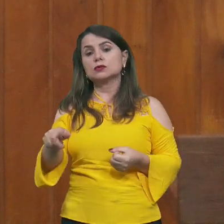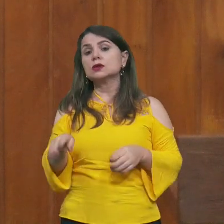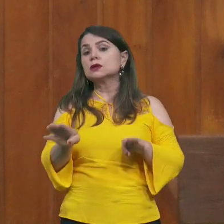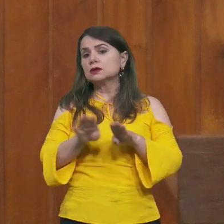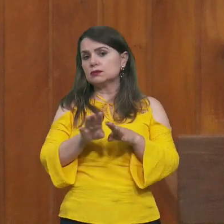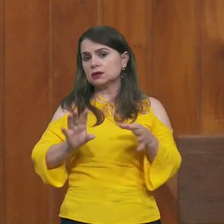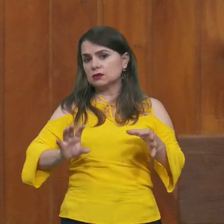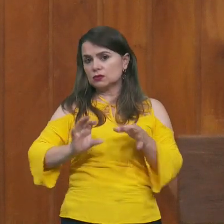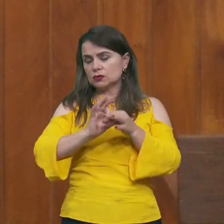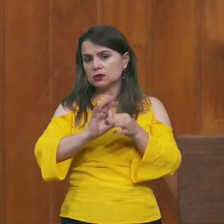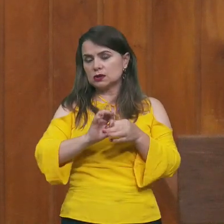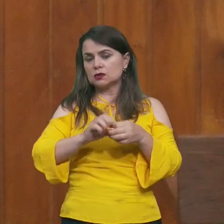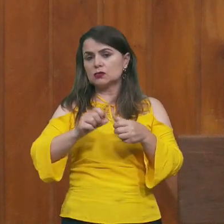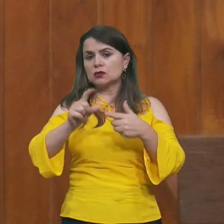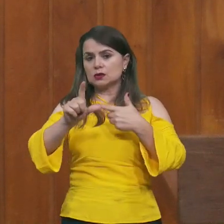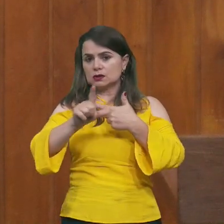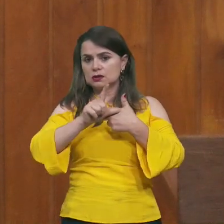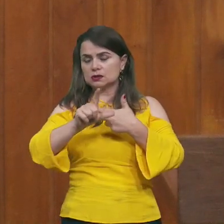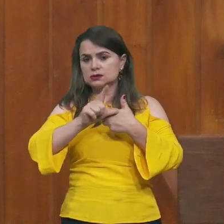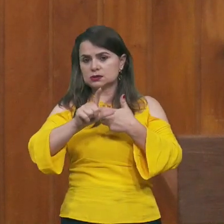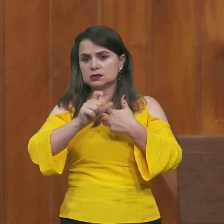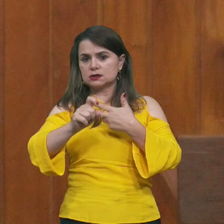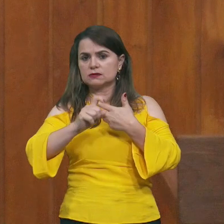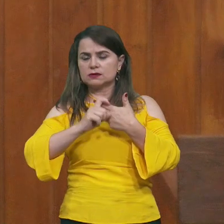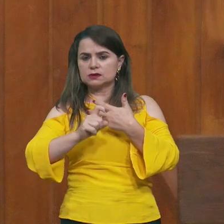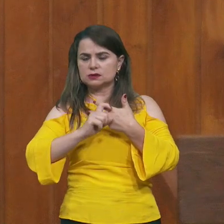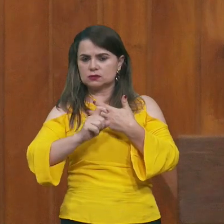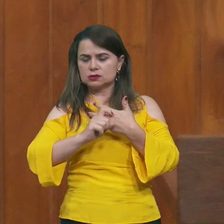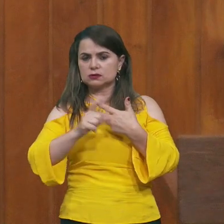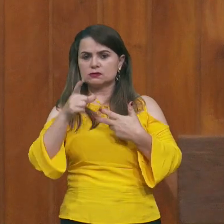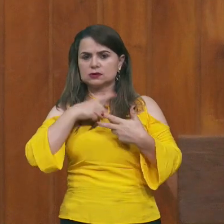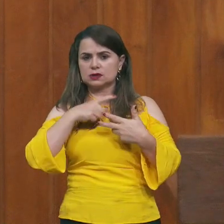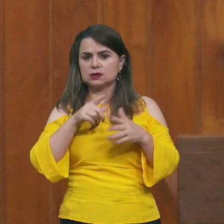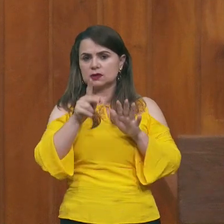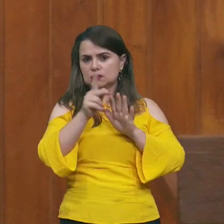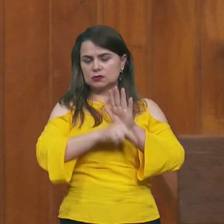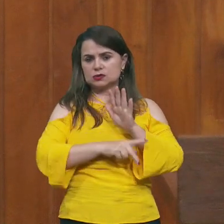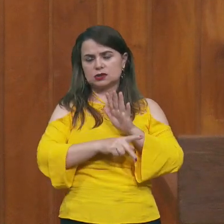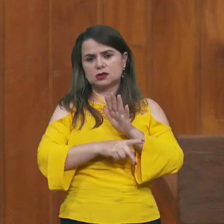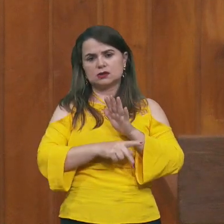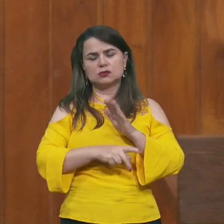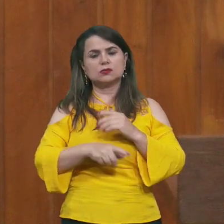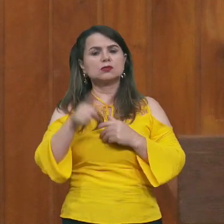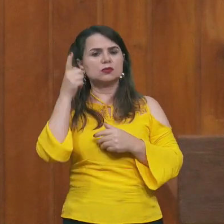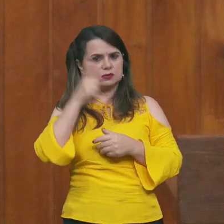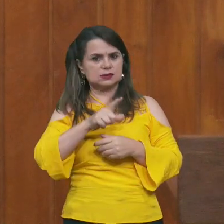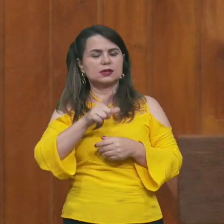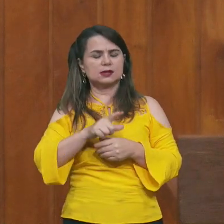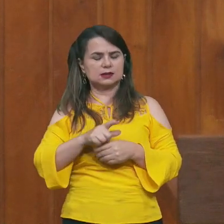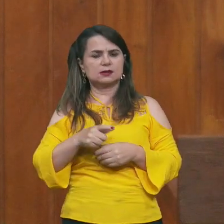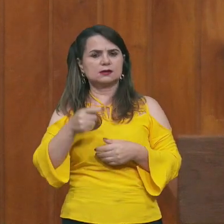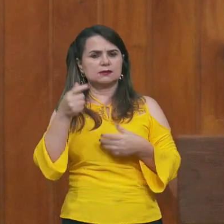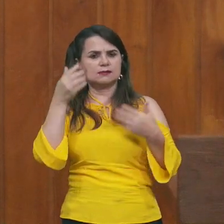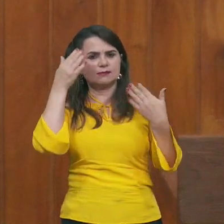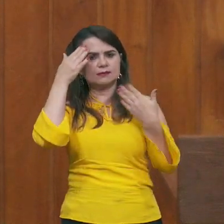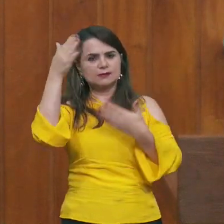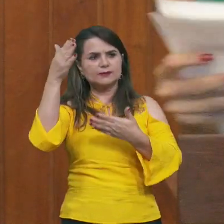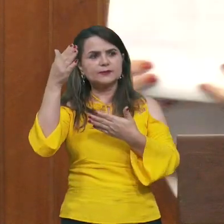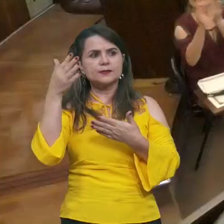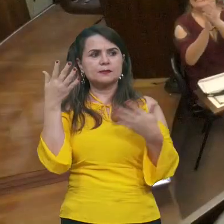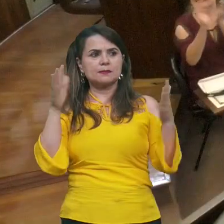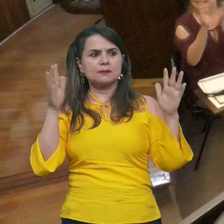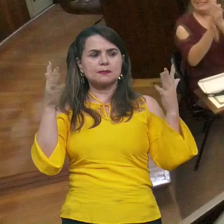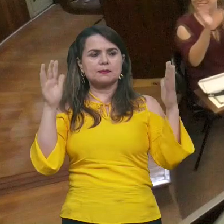executivo, que nos propicia a realização desses projetos. Sem isso, não seria possível. Muito obrigada a todos e a todas.